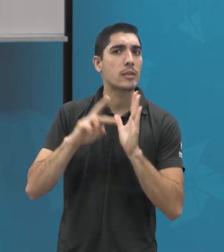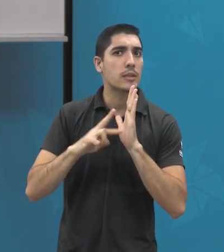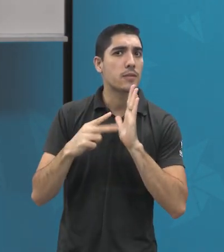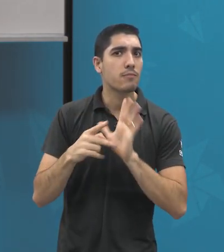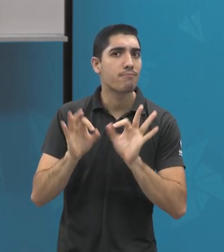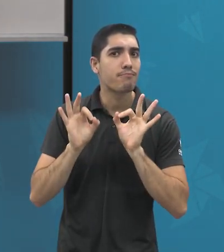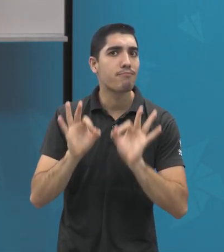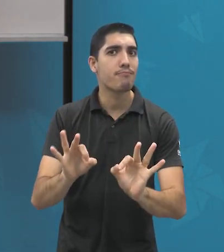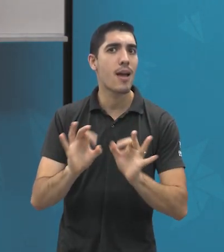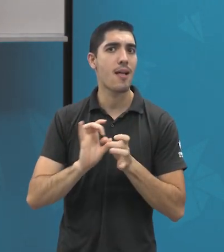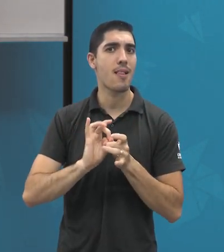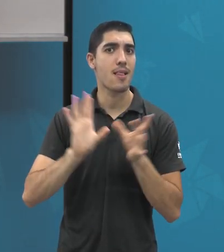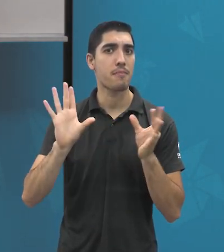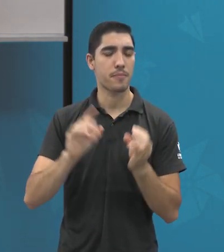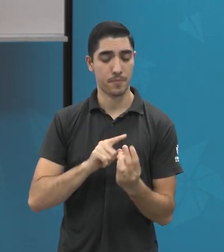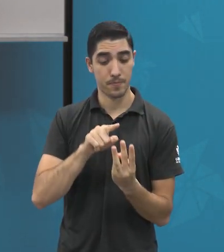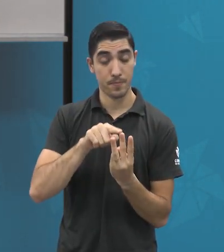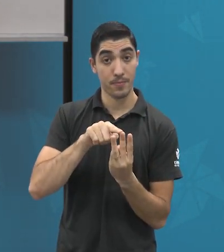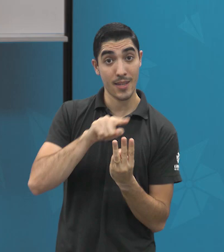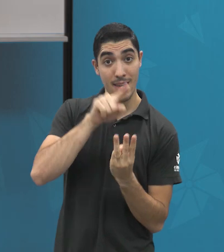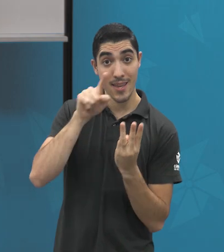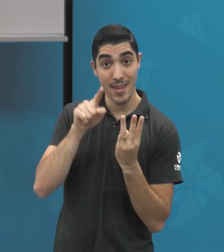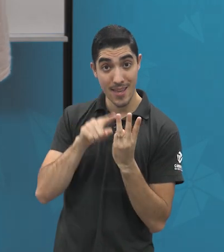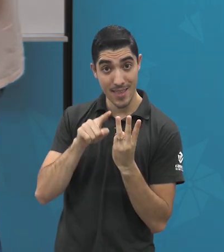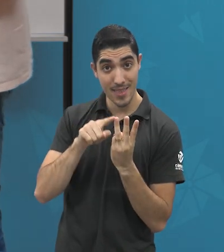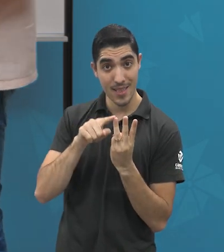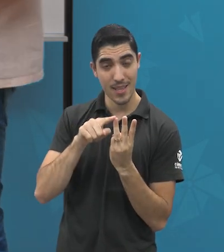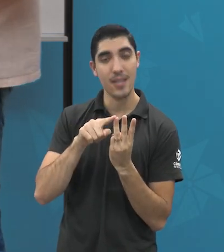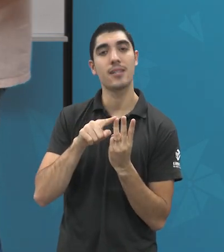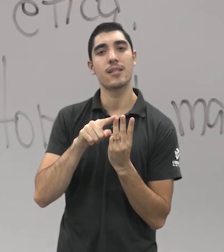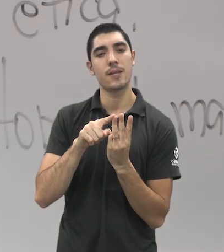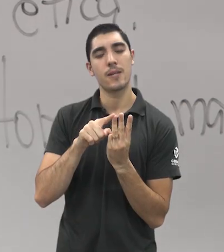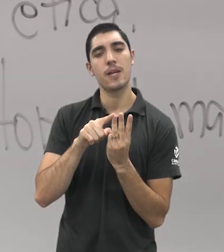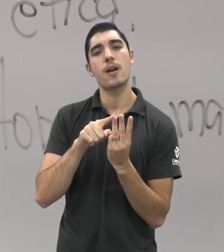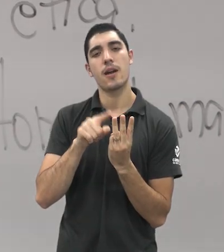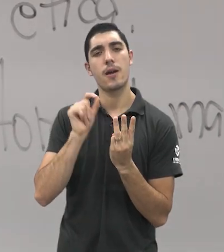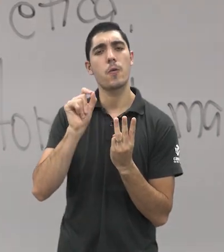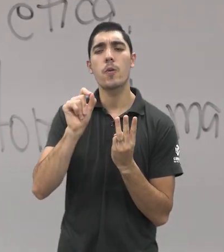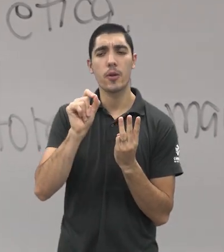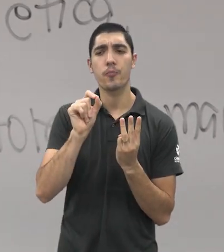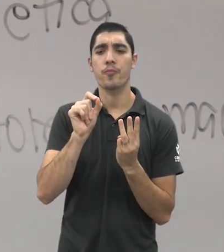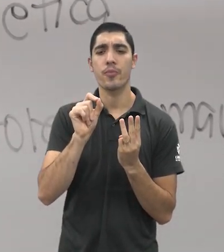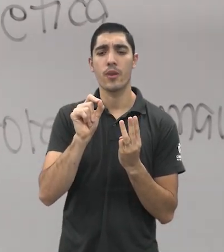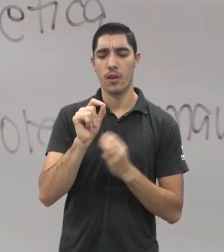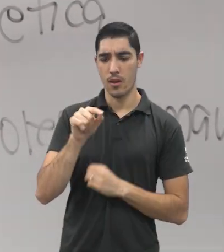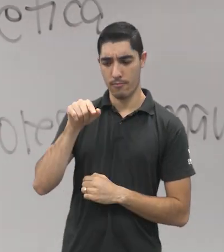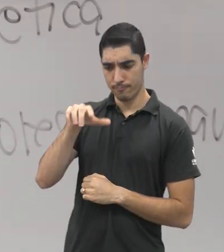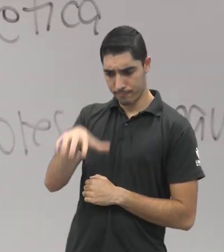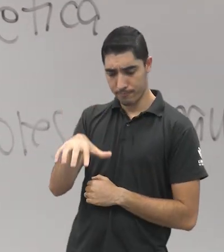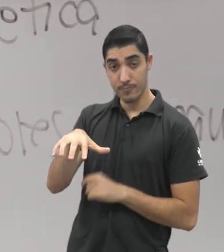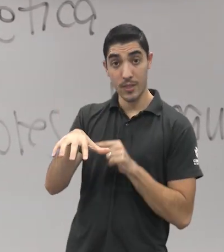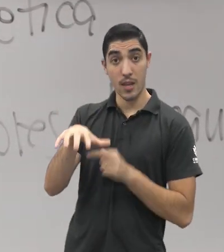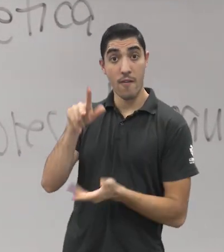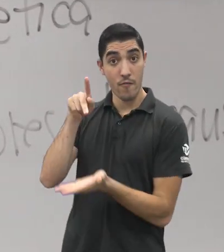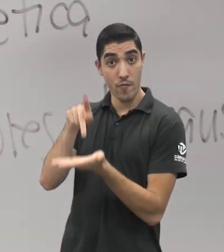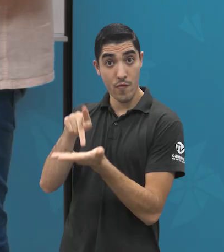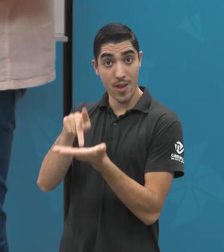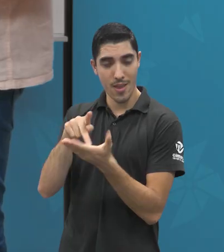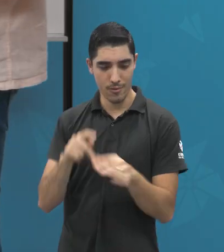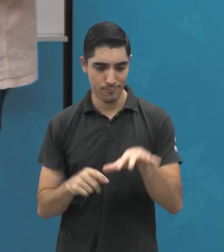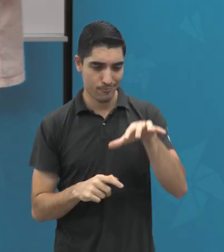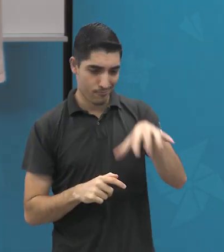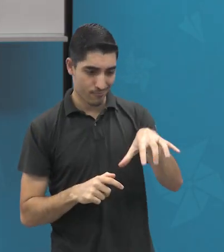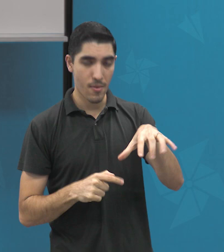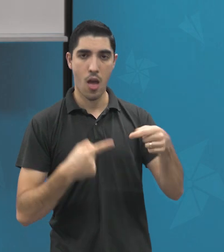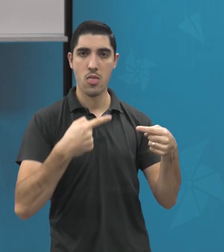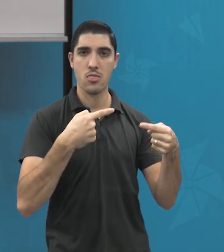um terceiro momento para encerrar a nossa conversa, que é a relação entre verdade e debate.